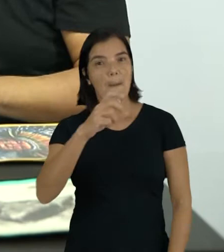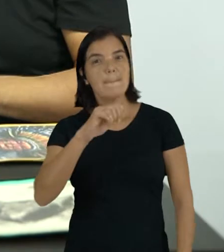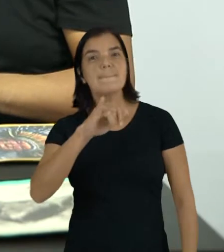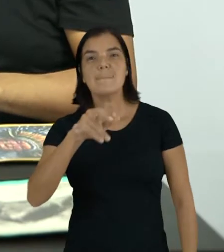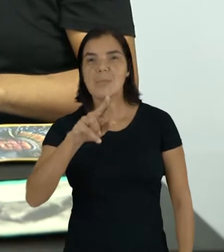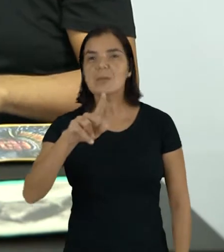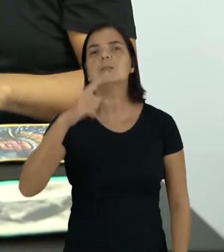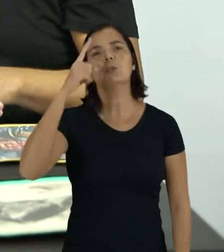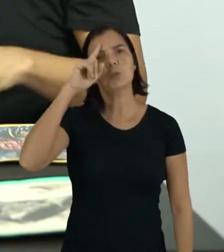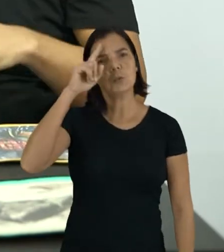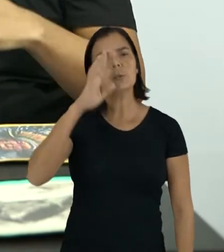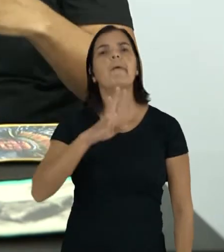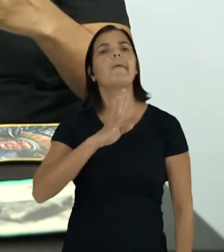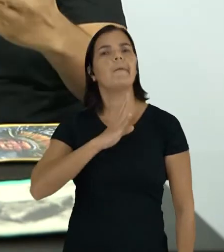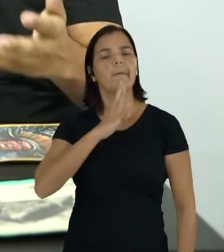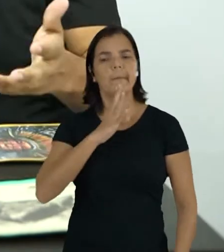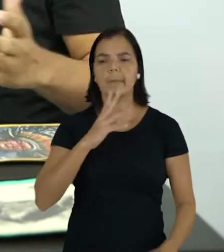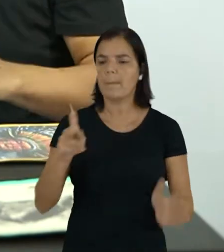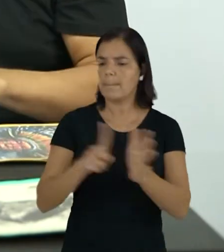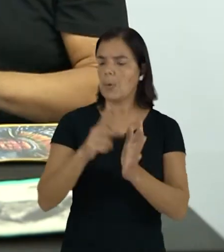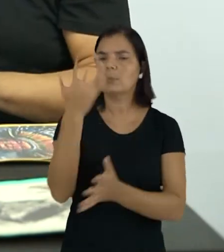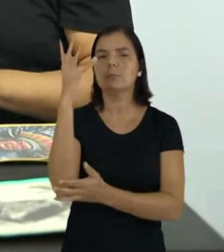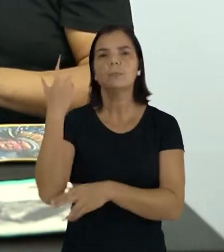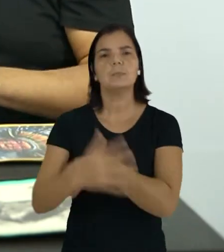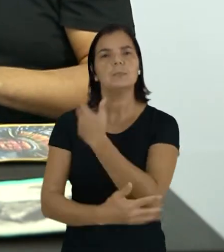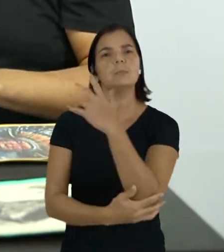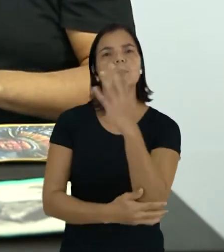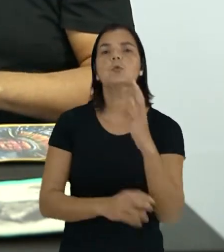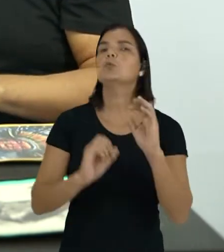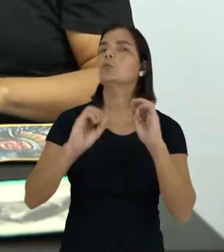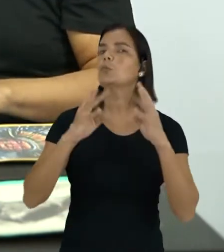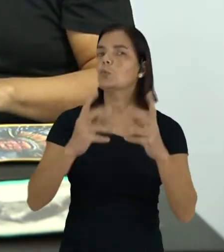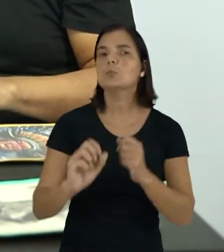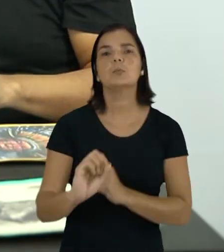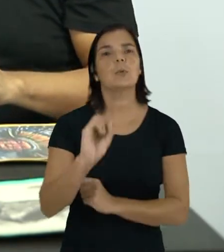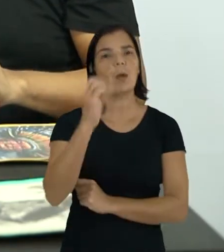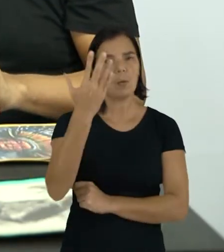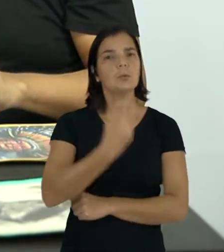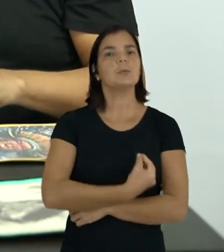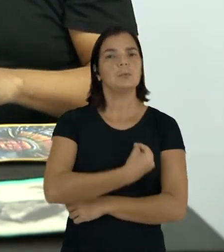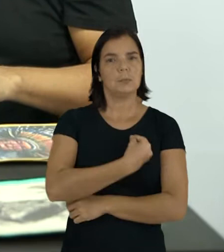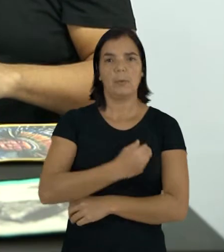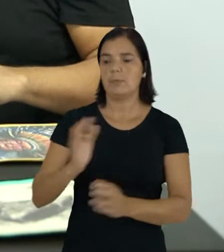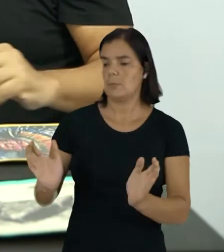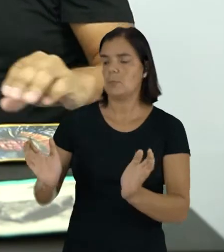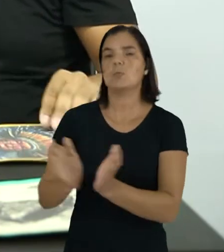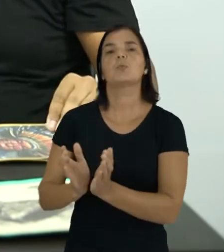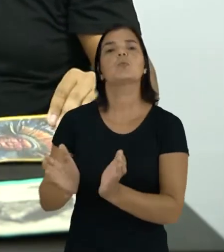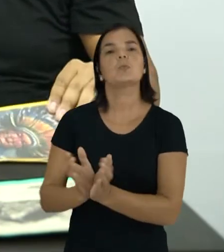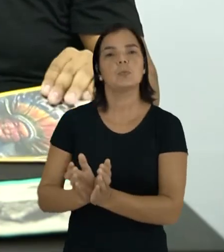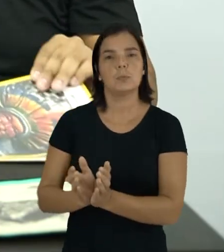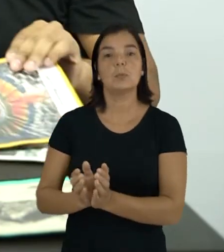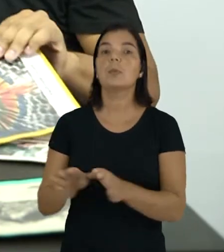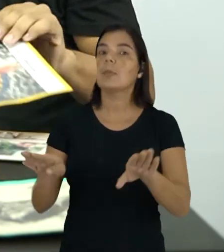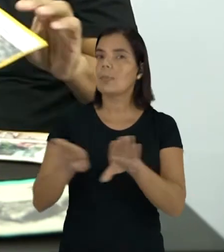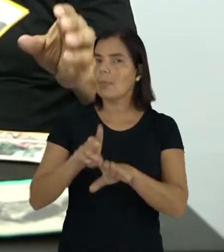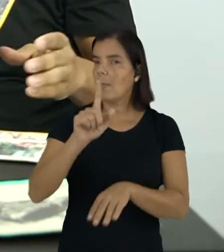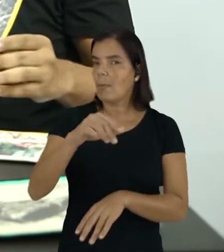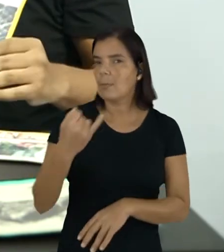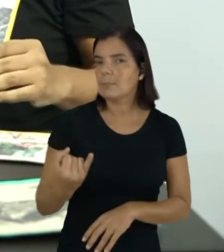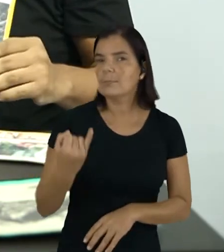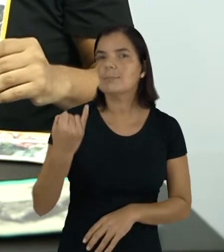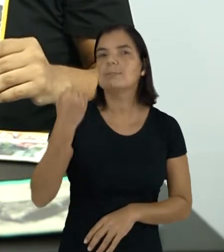esse conhecimento da medicina natural. Tudo isso acontecia na vida comunitária. Também é